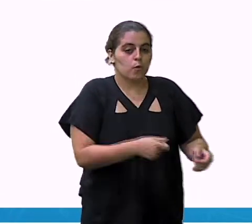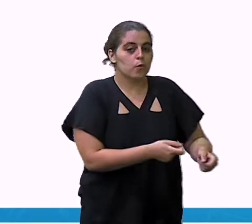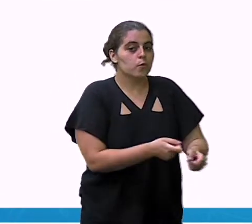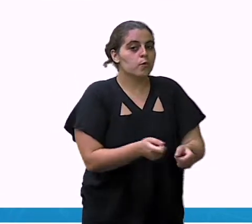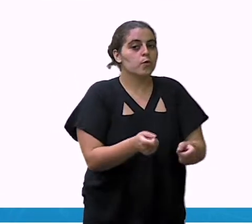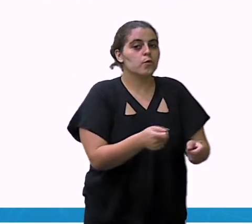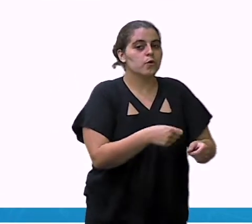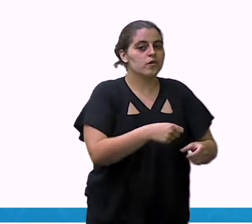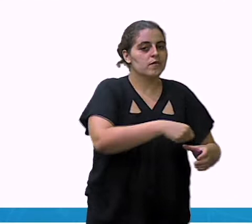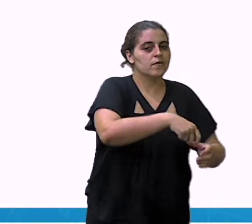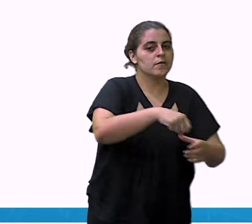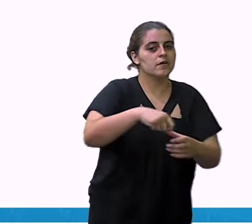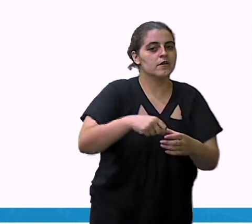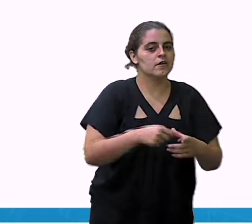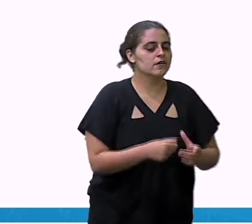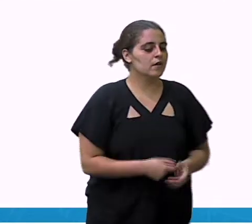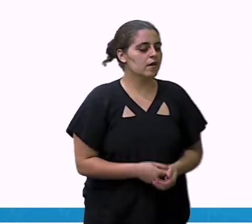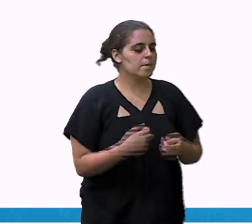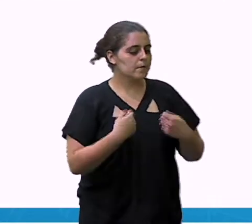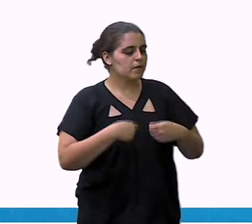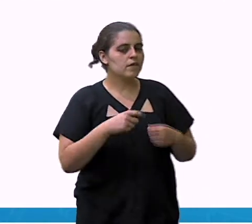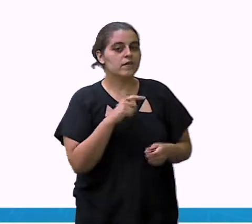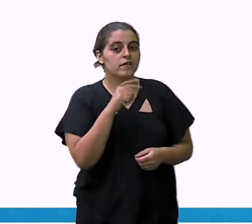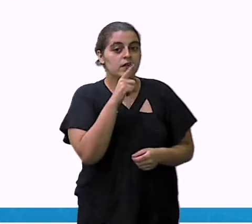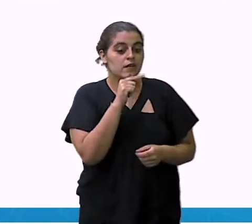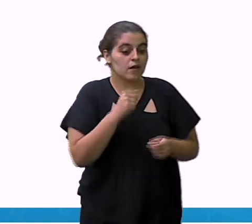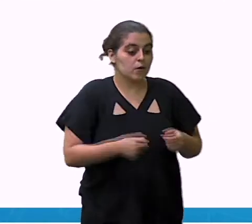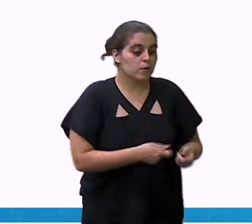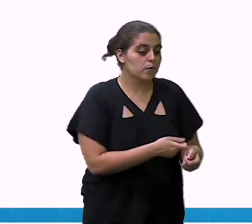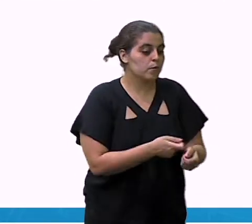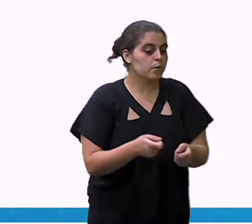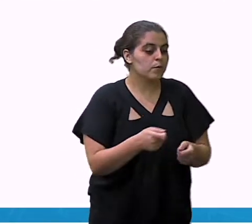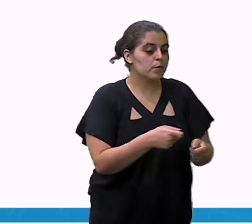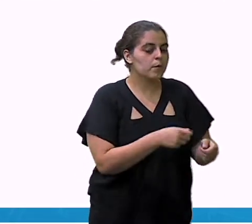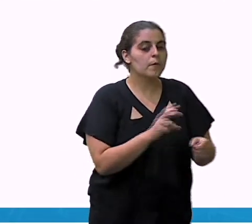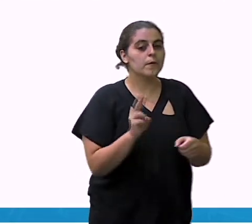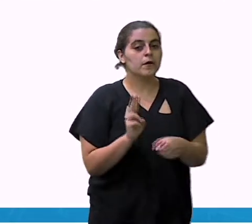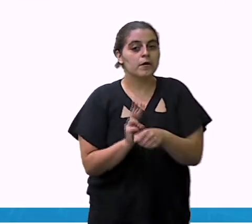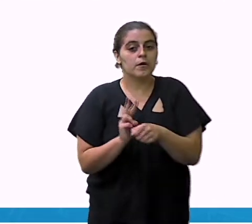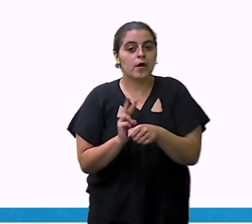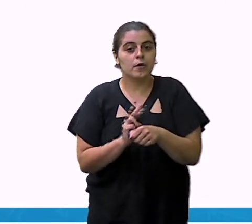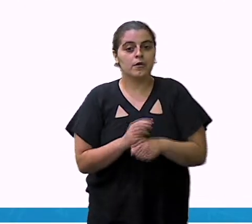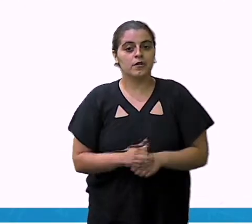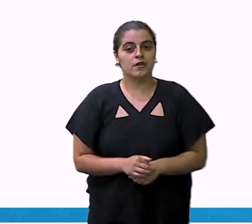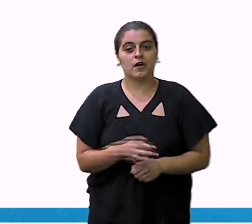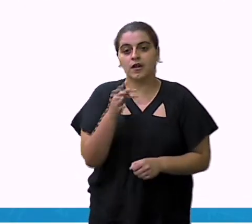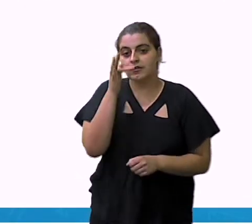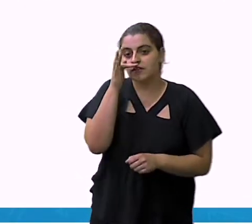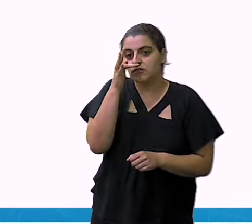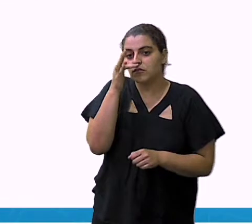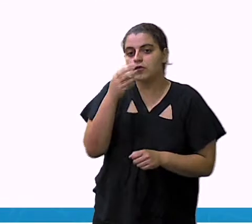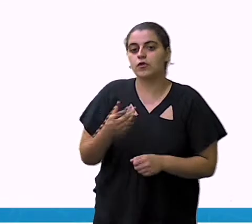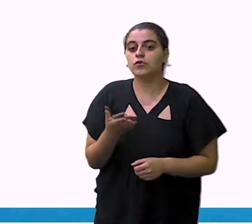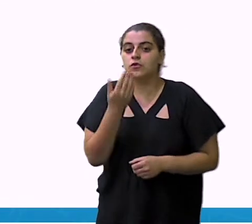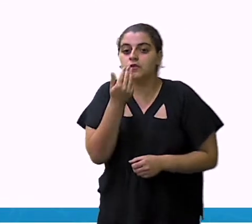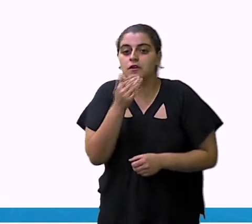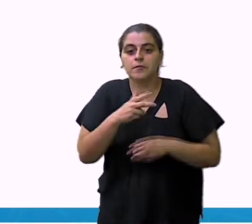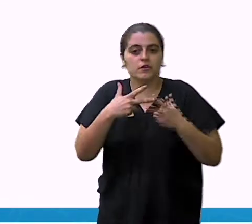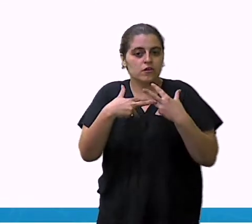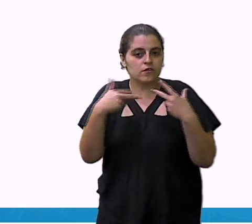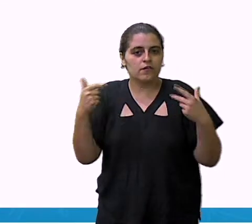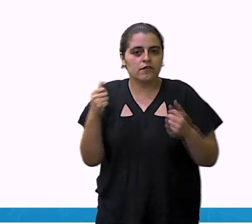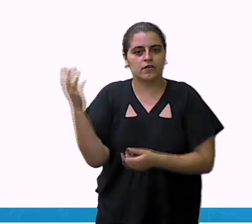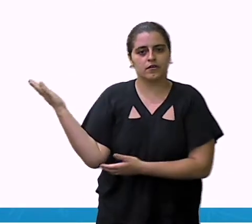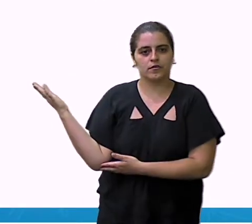agricultura ela desenvolver sem a água? Impossível, né? A água ela é fonte de vida.